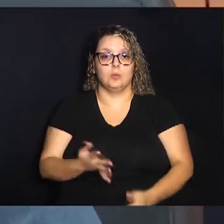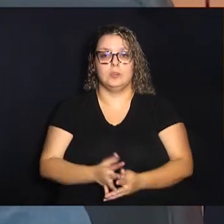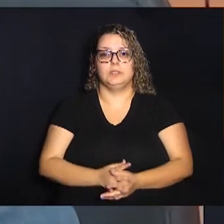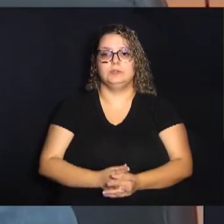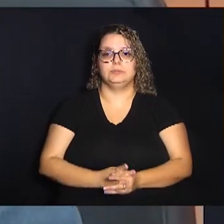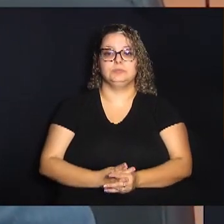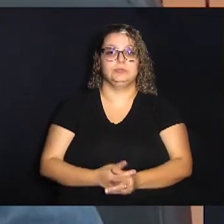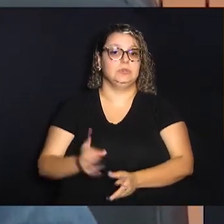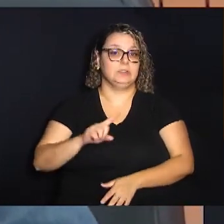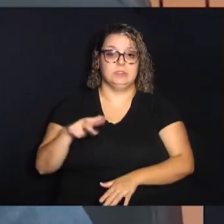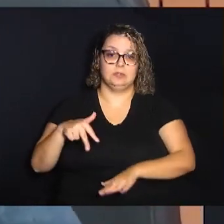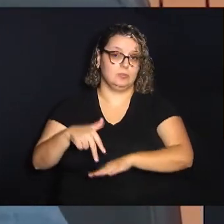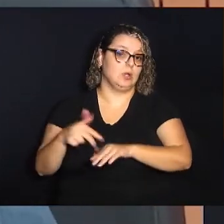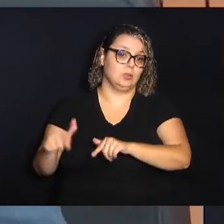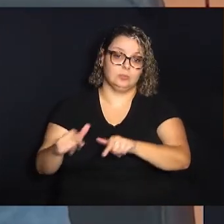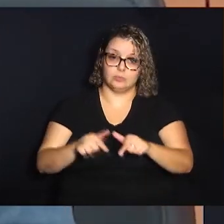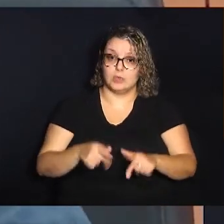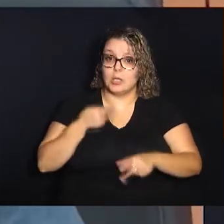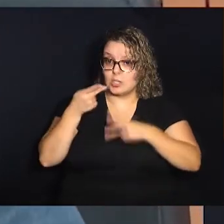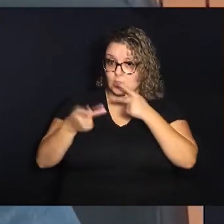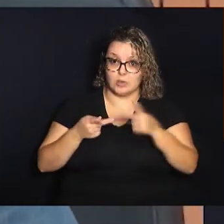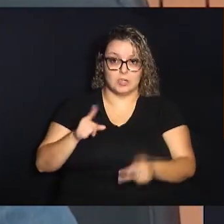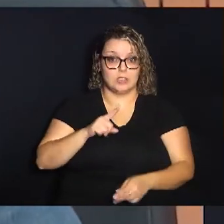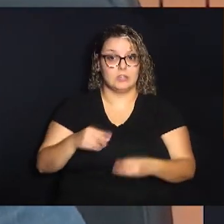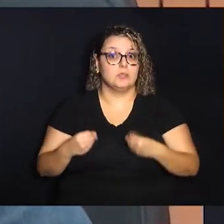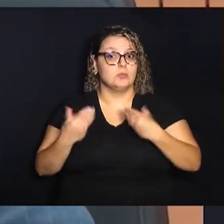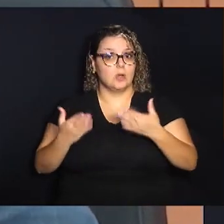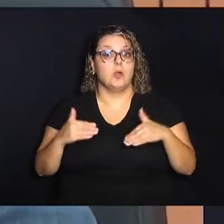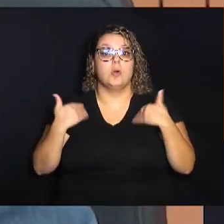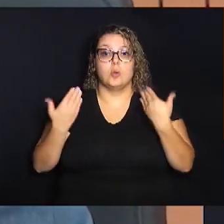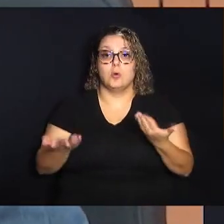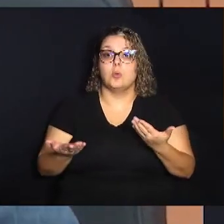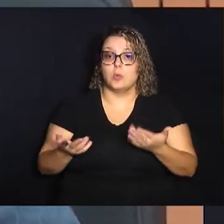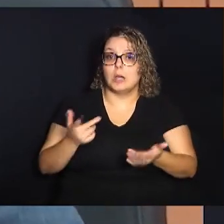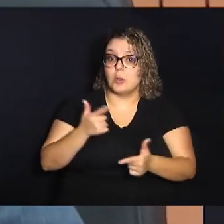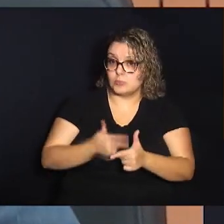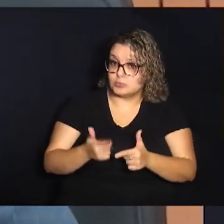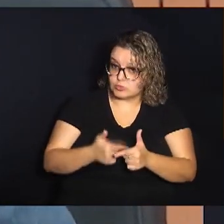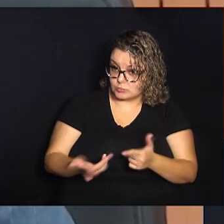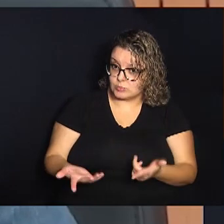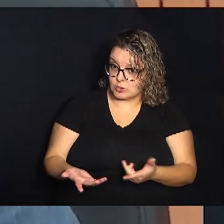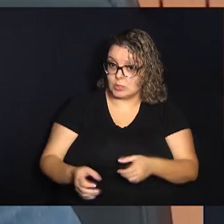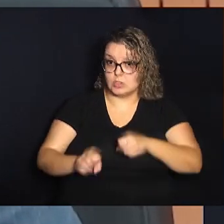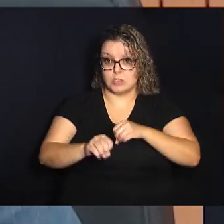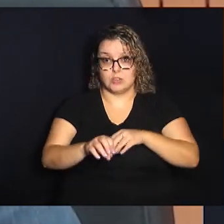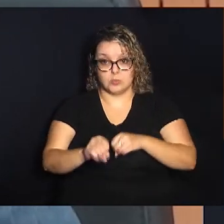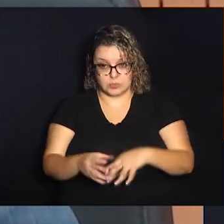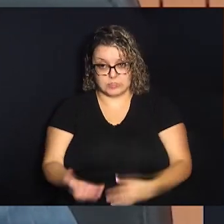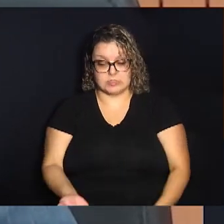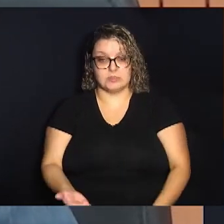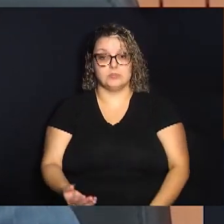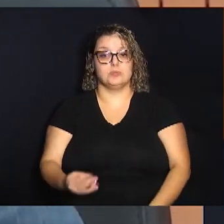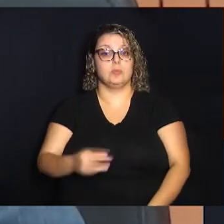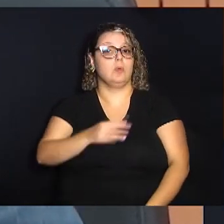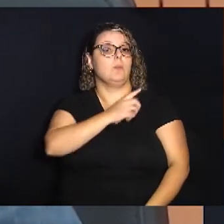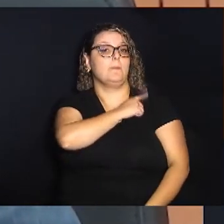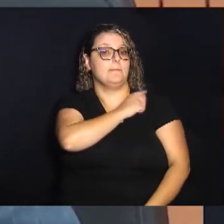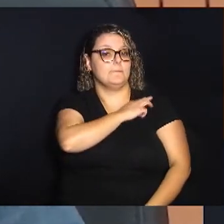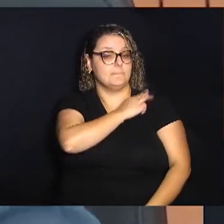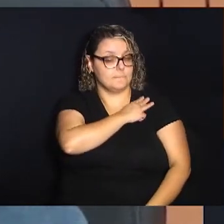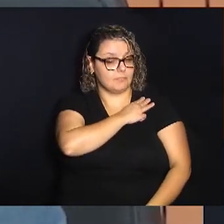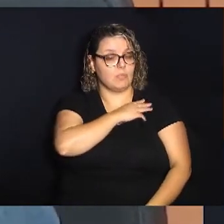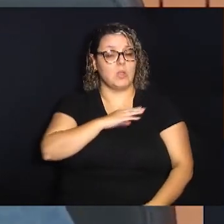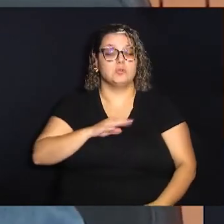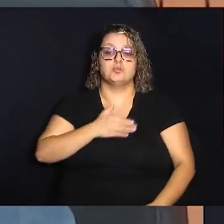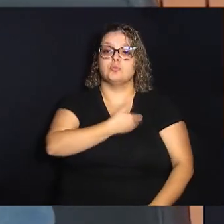os nossos espaços de fala e não coloca quais são os problemas que o ensino médio público brasileiro enfrenta, a